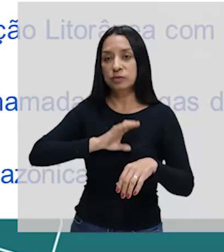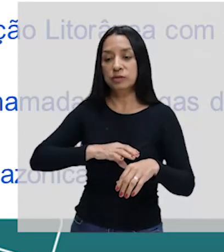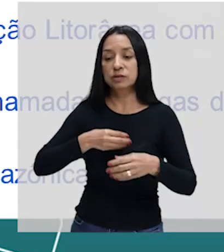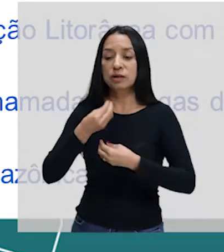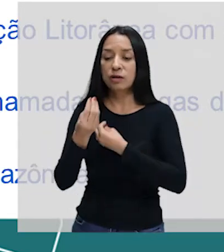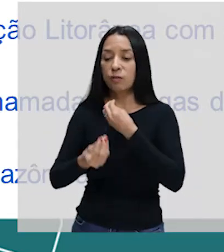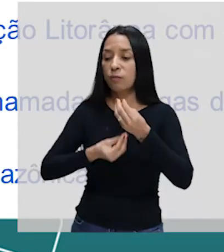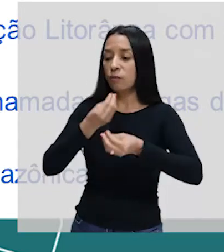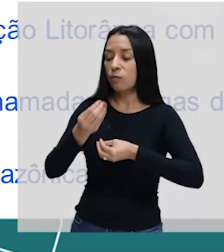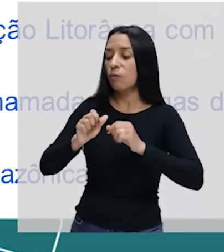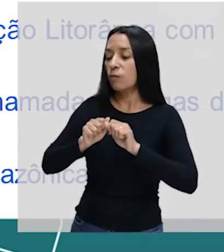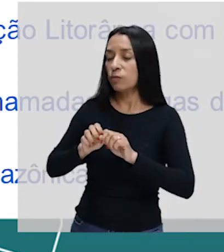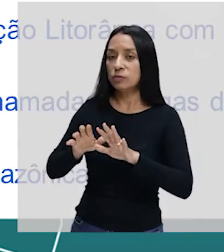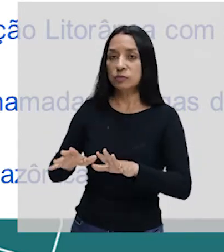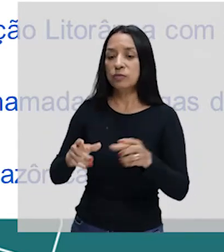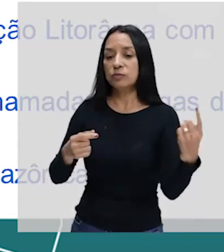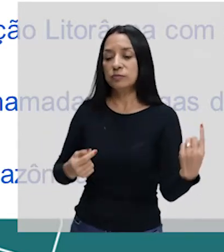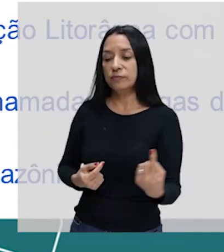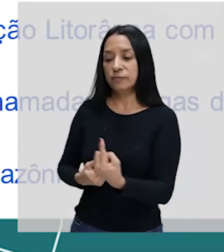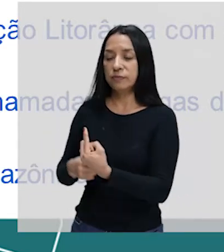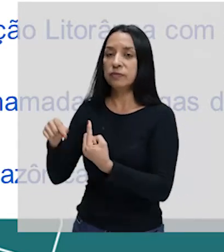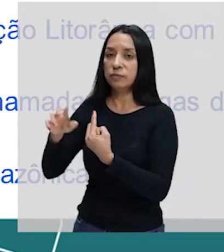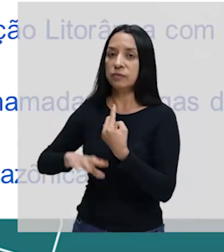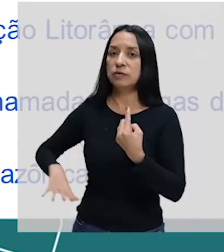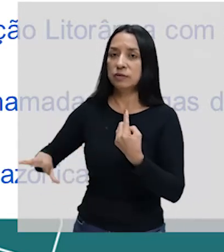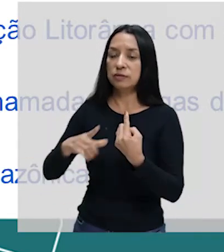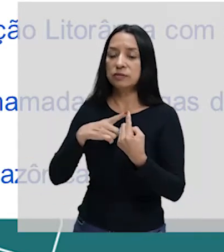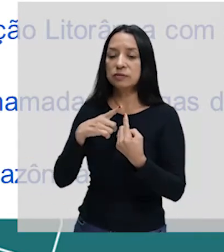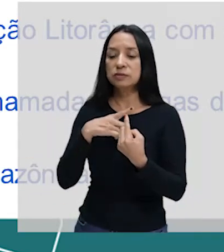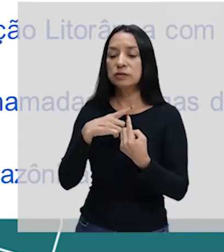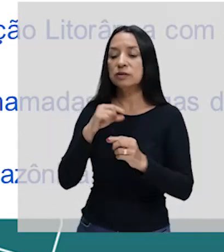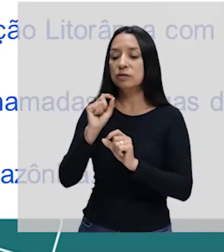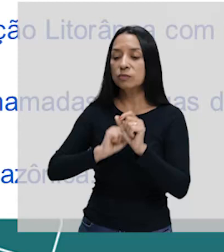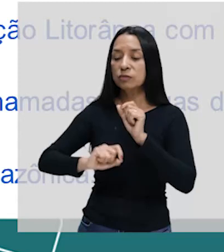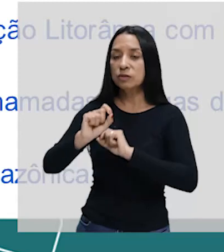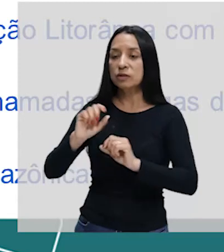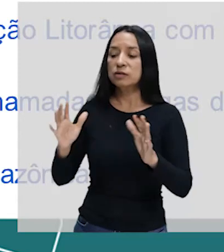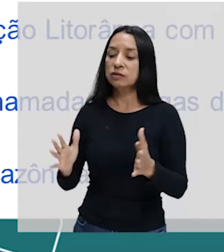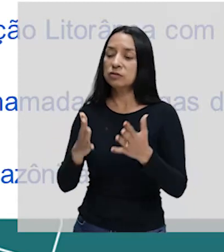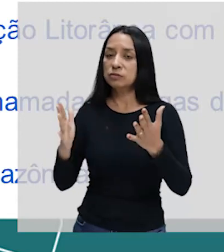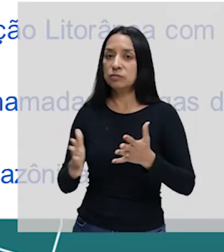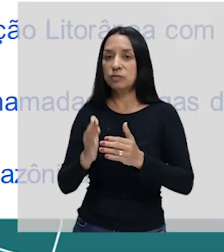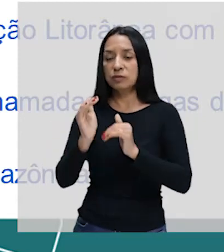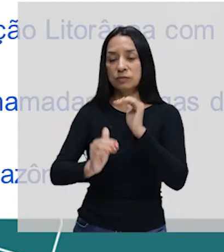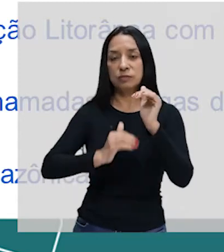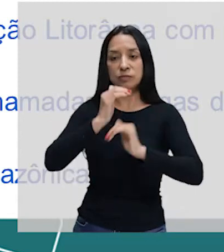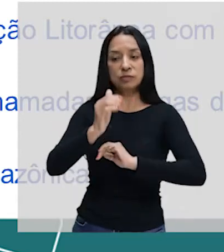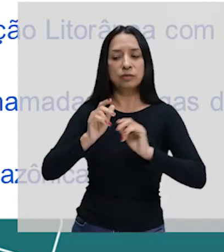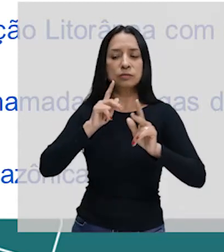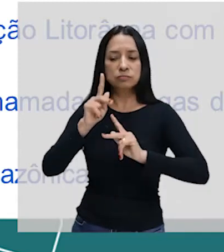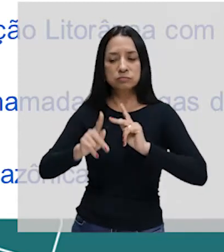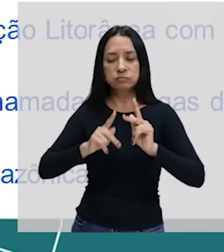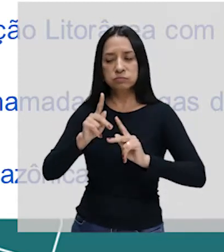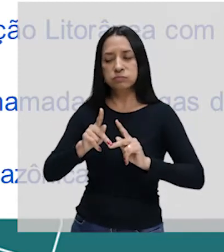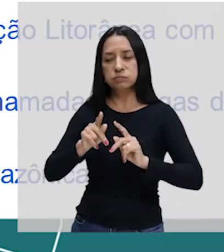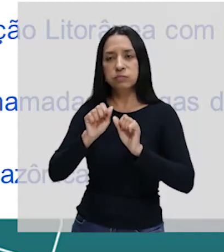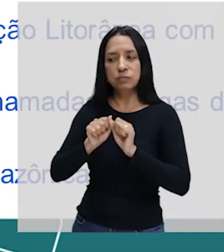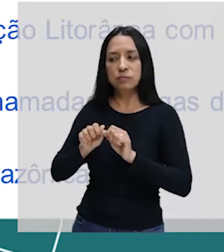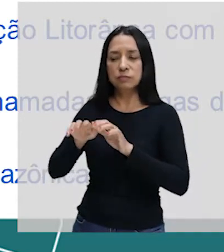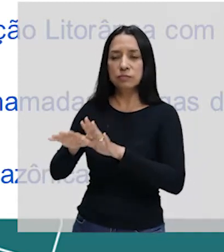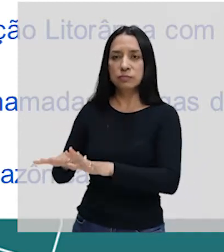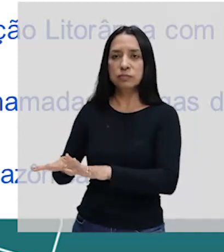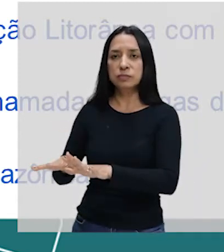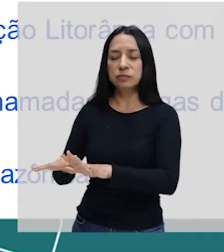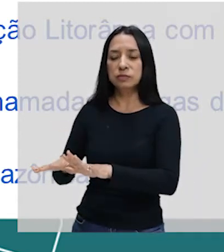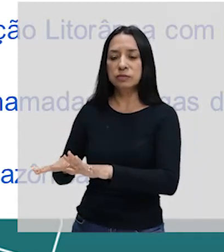colonos virem para cá e se ter, com isso, estimulado o processo de povoamento.